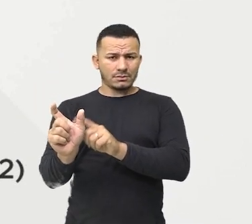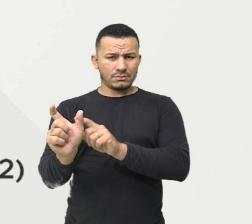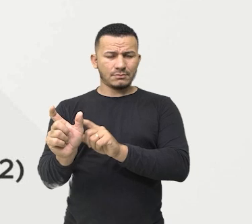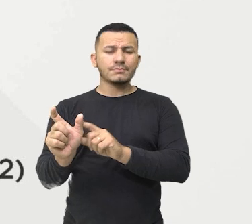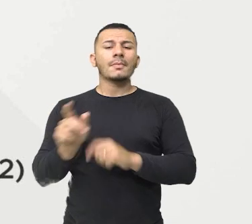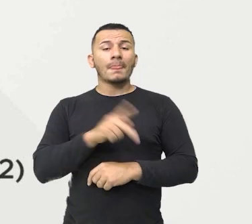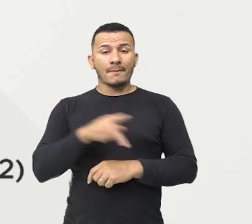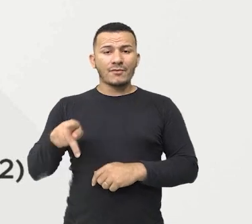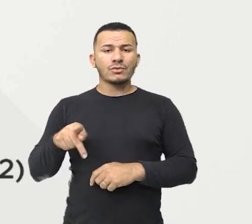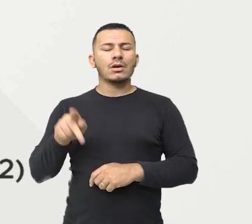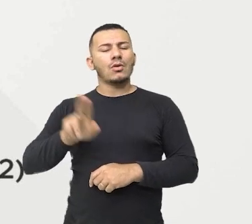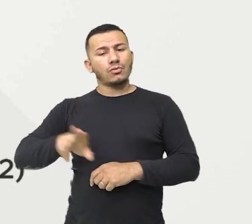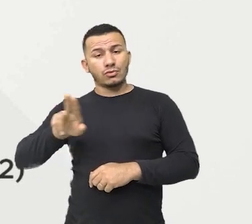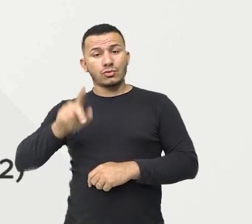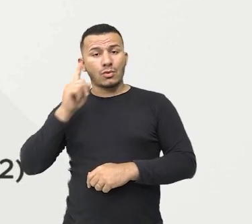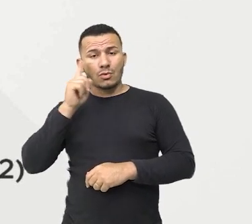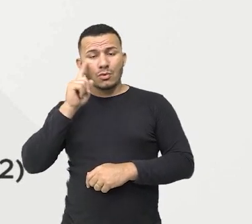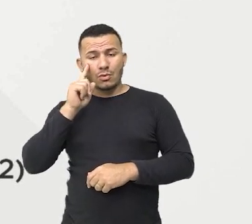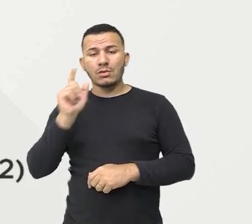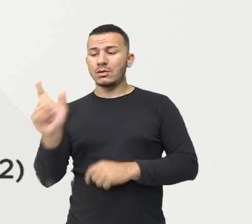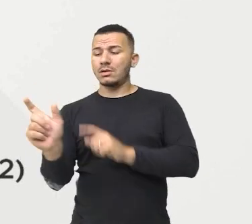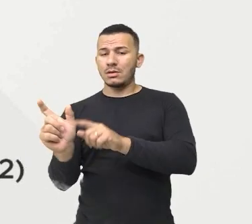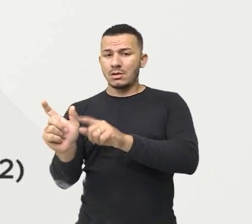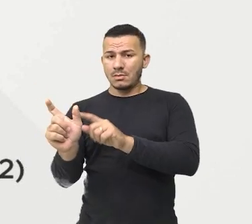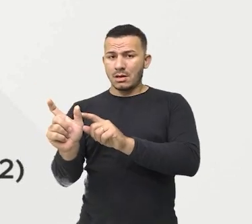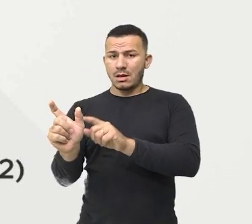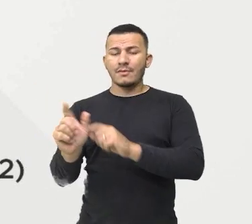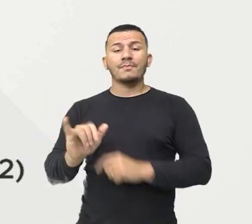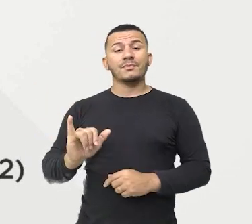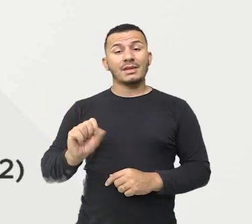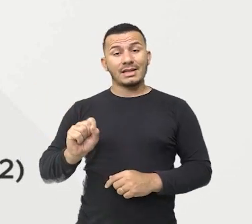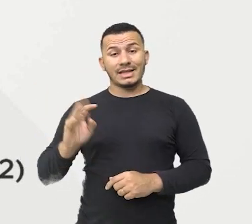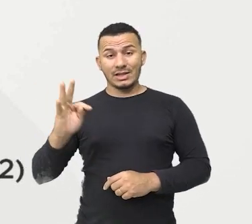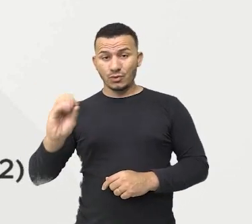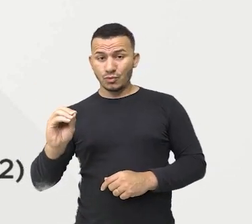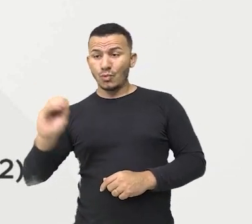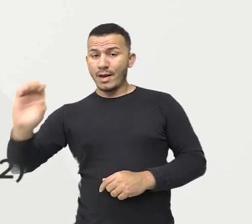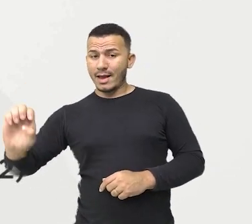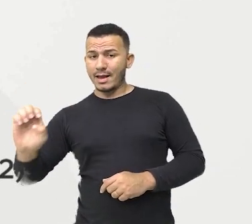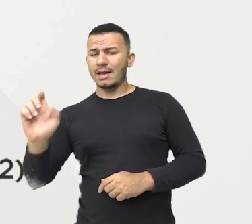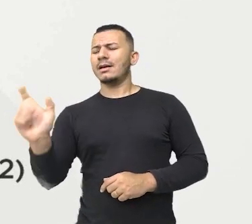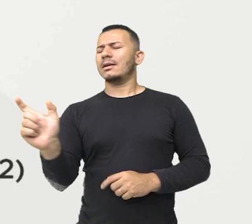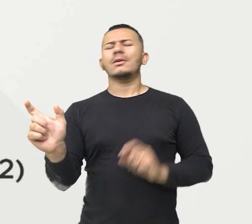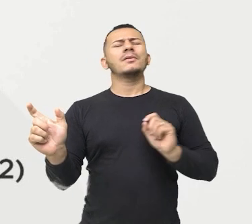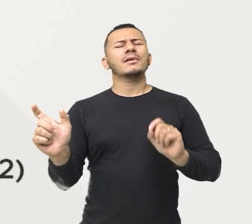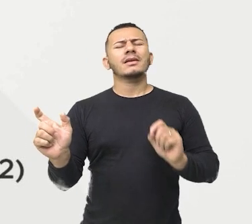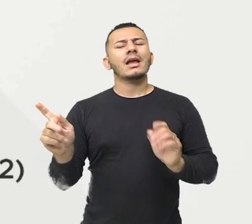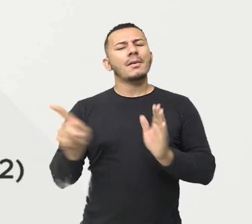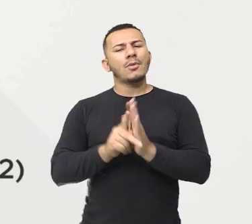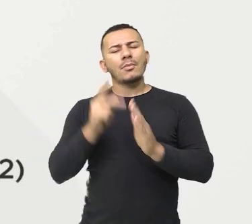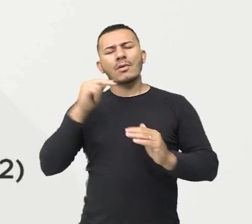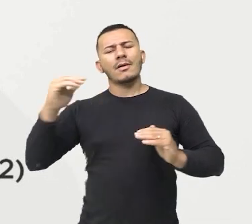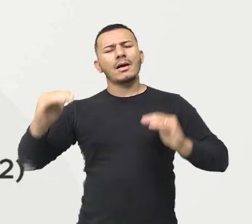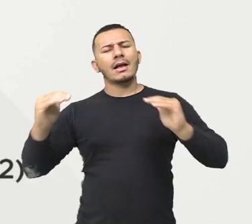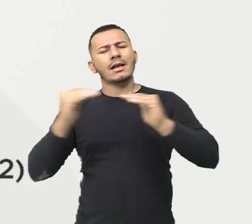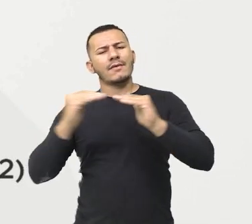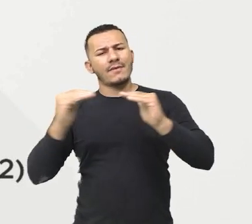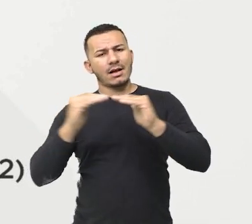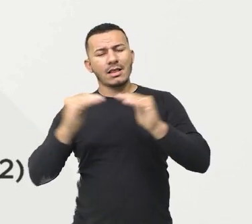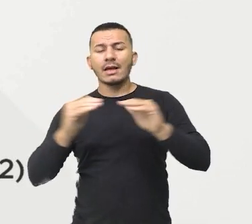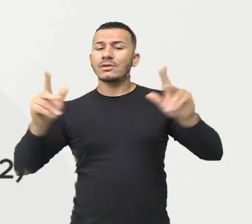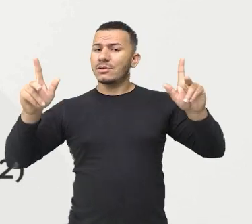professora utilizou essa expressão, isto é, que é uma expressão equivalente a uma outra que apareceu no